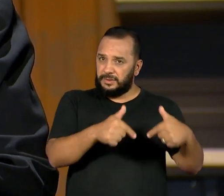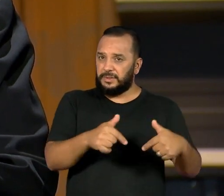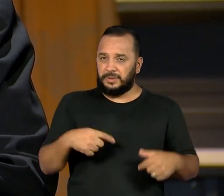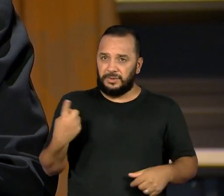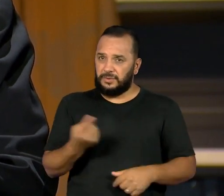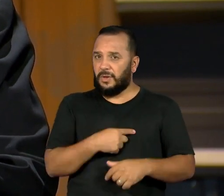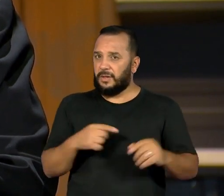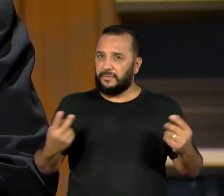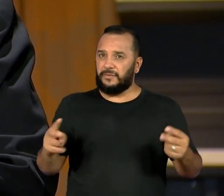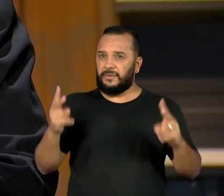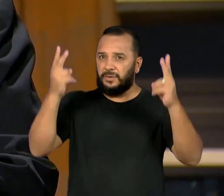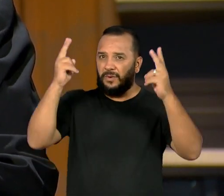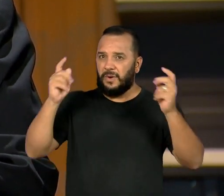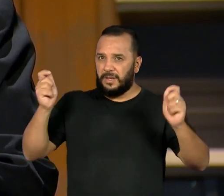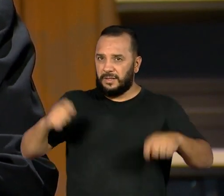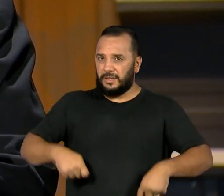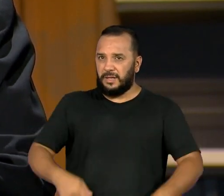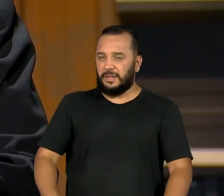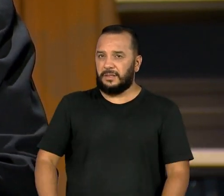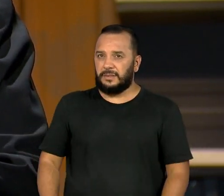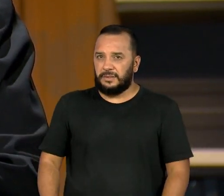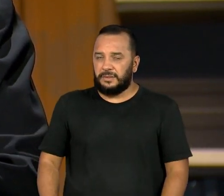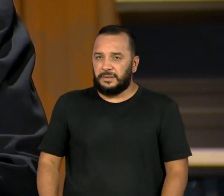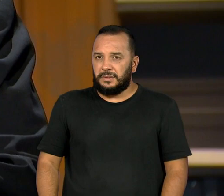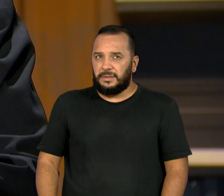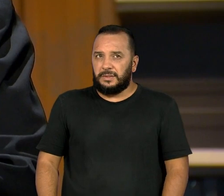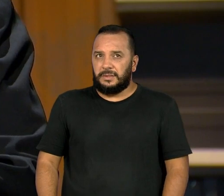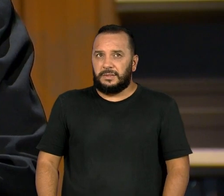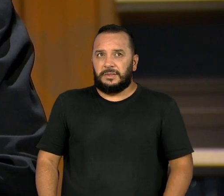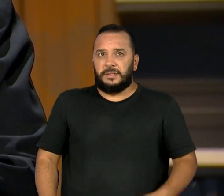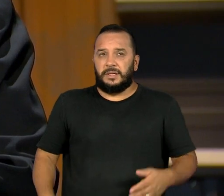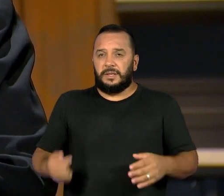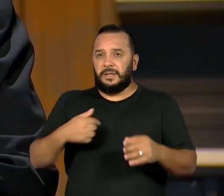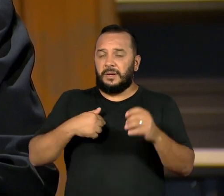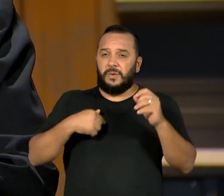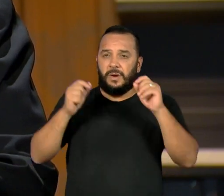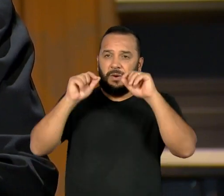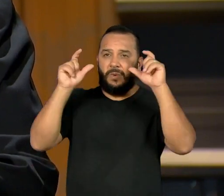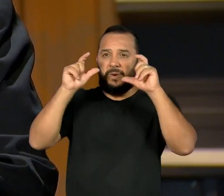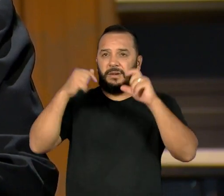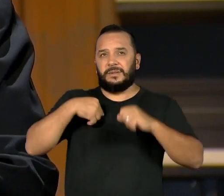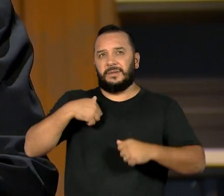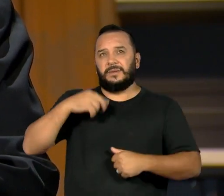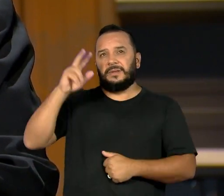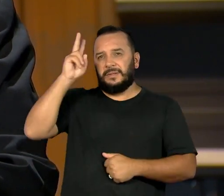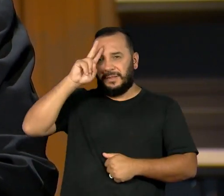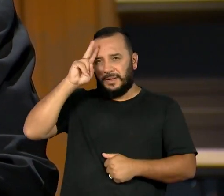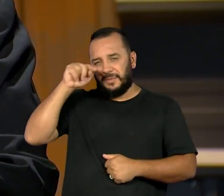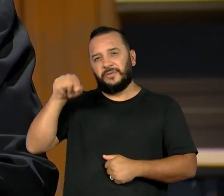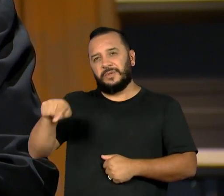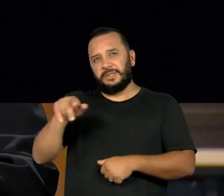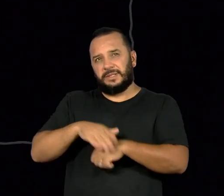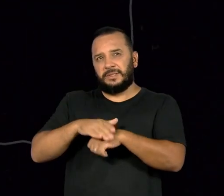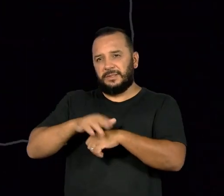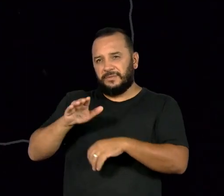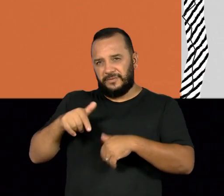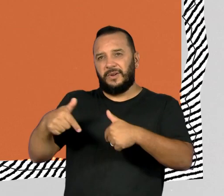vencer isso tudo. Então, quando eu acordo, acho que eu lembro, né? Faz a sua